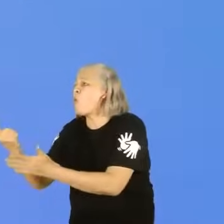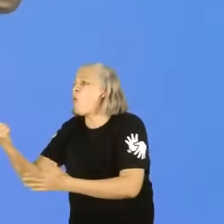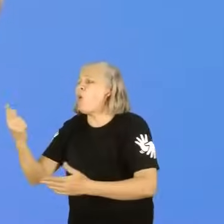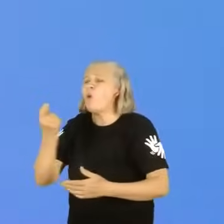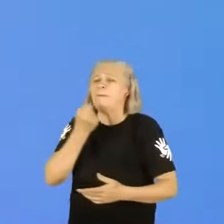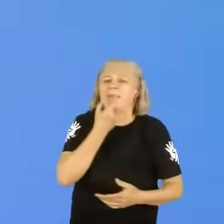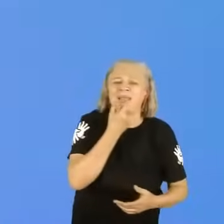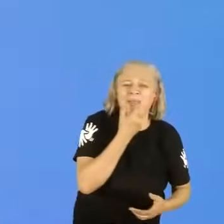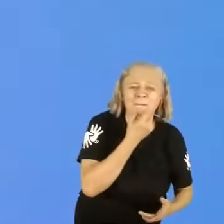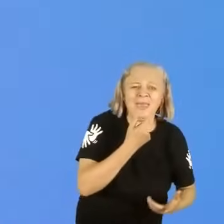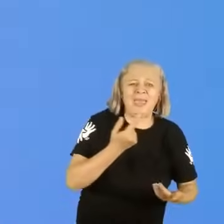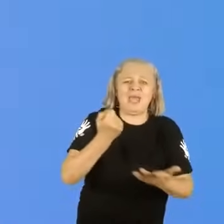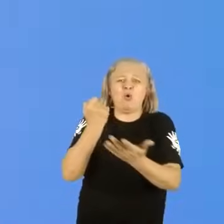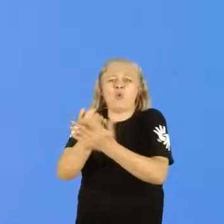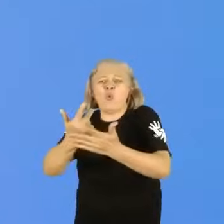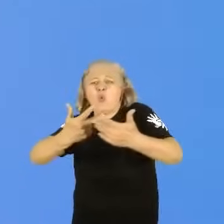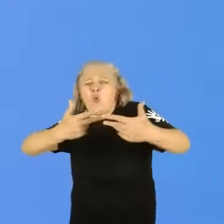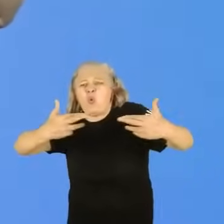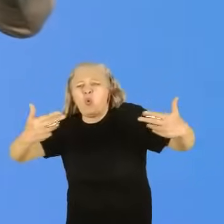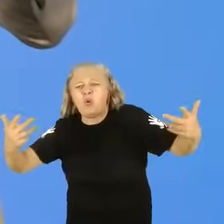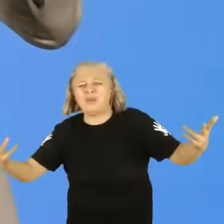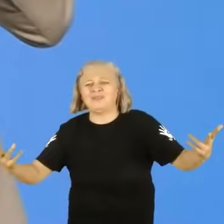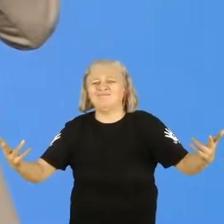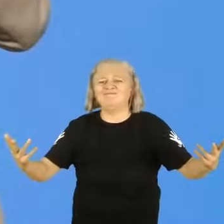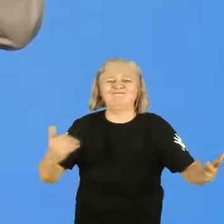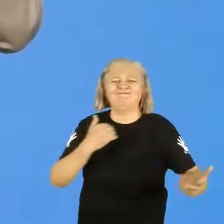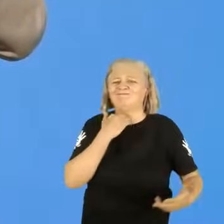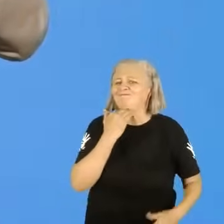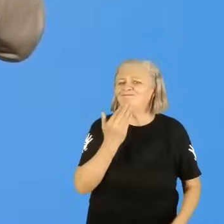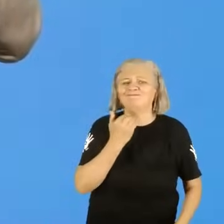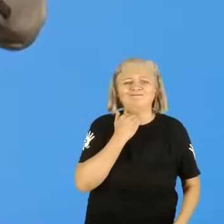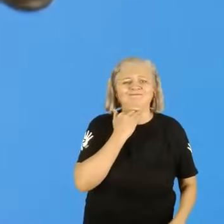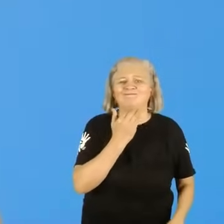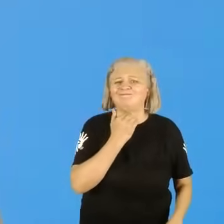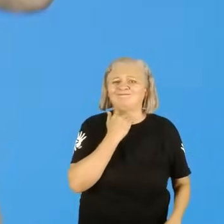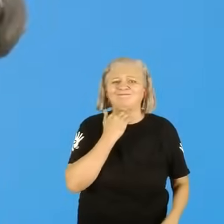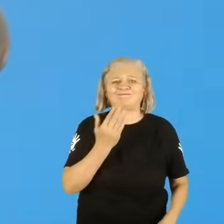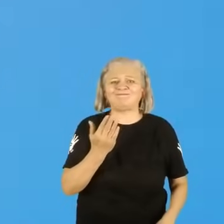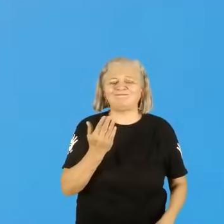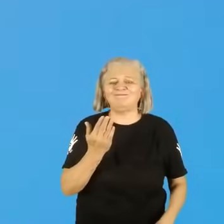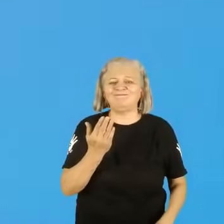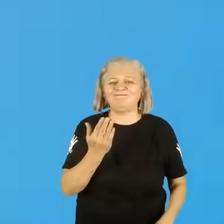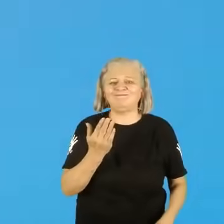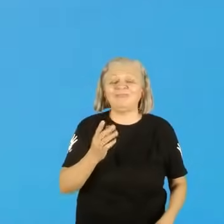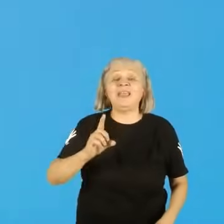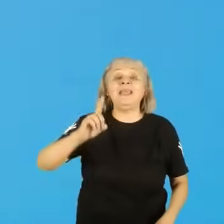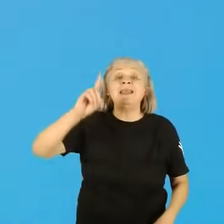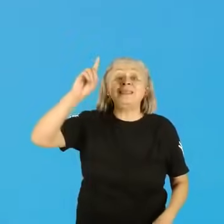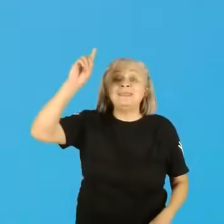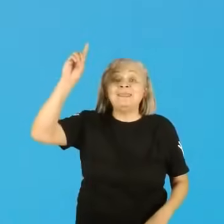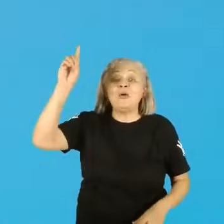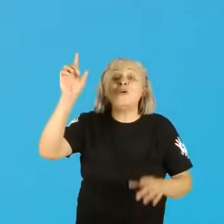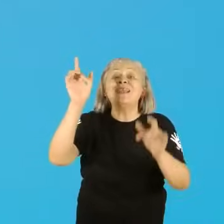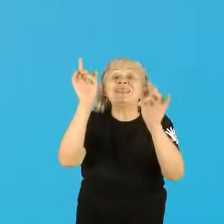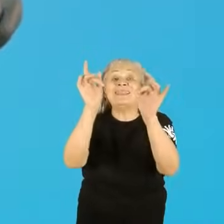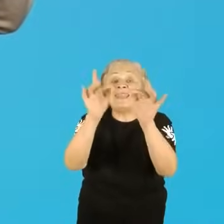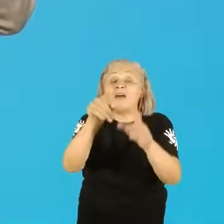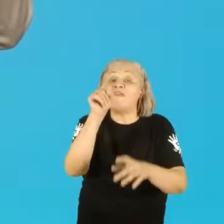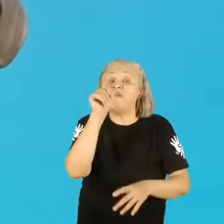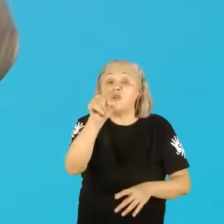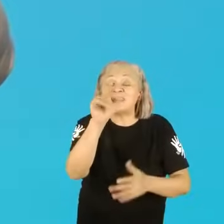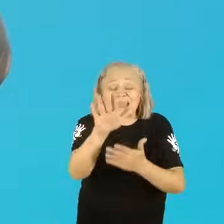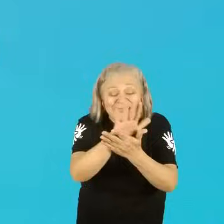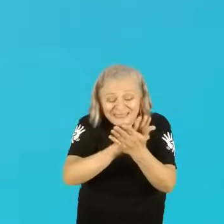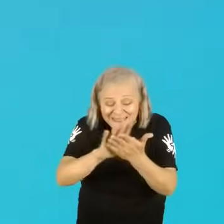às vezes, Deus permite com que você não tenha mais nada, para que você perceba que Ele